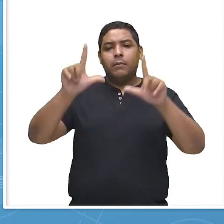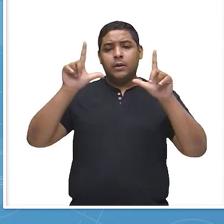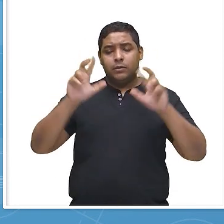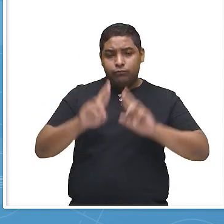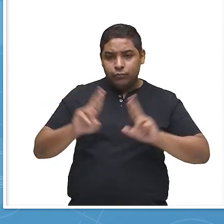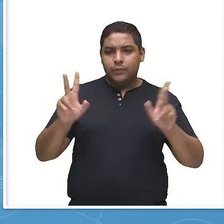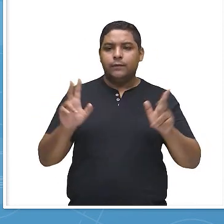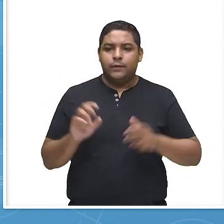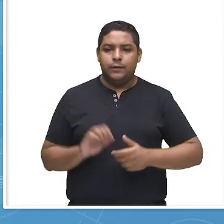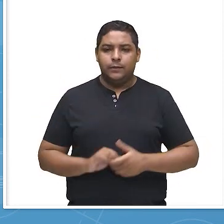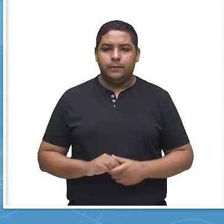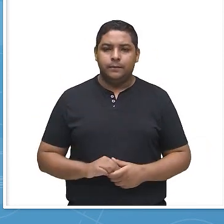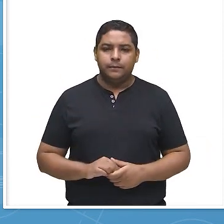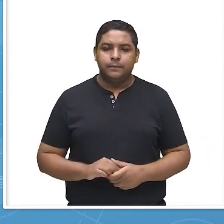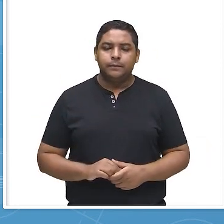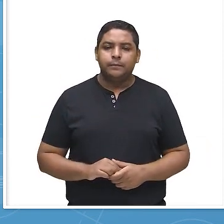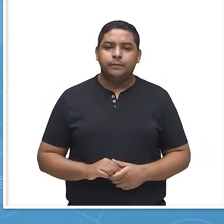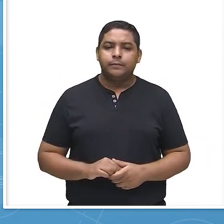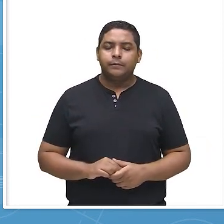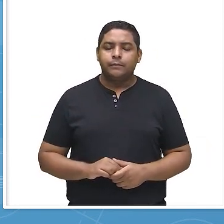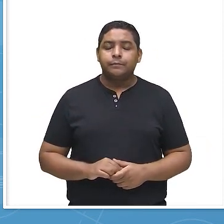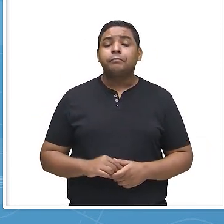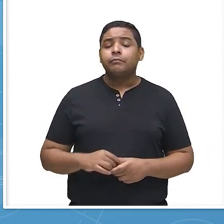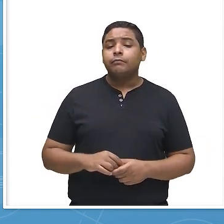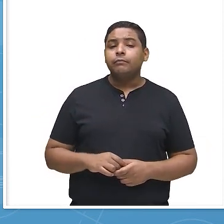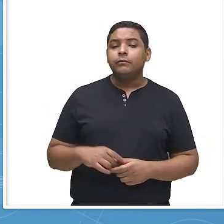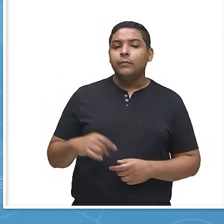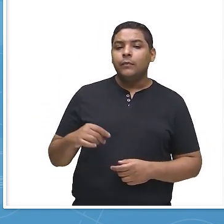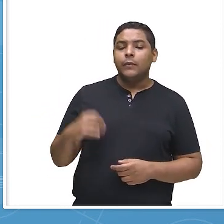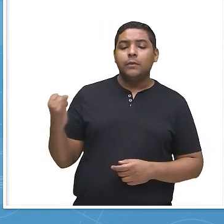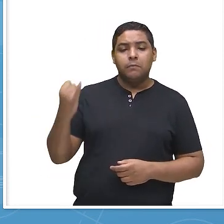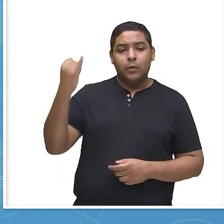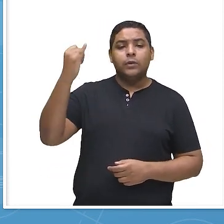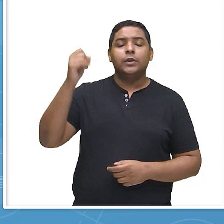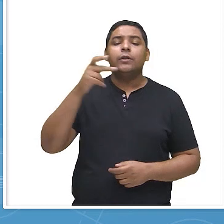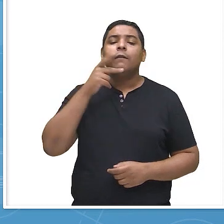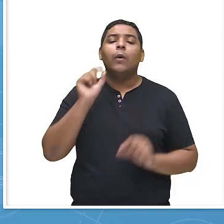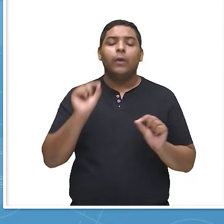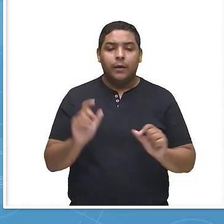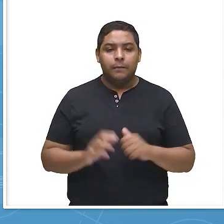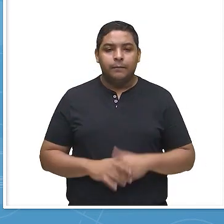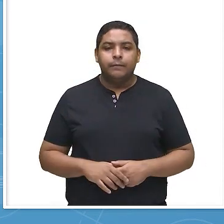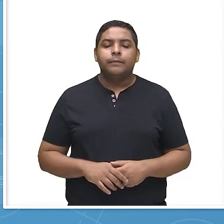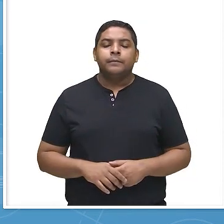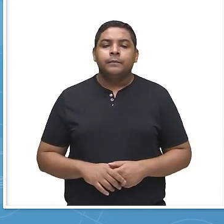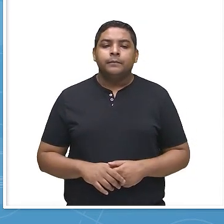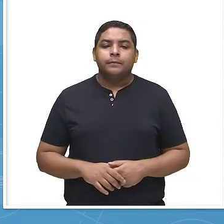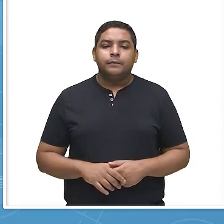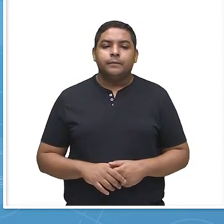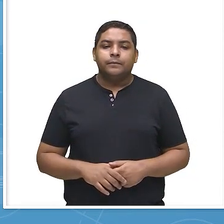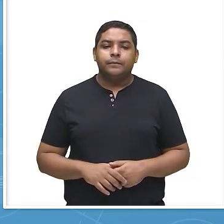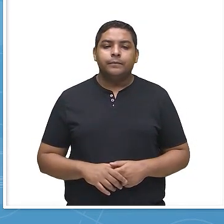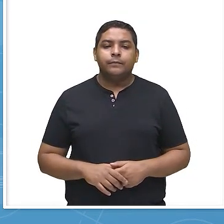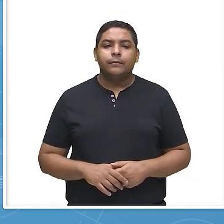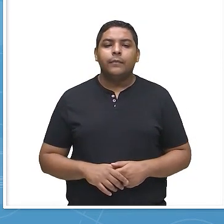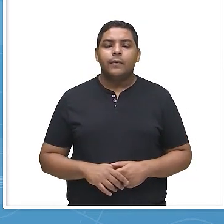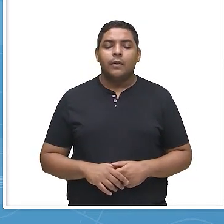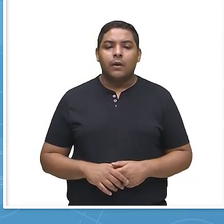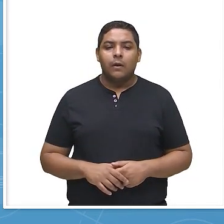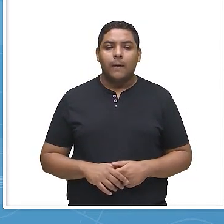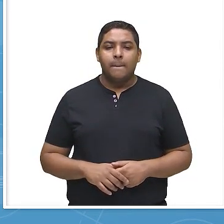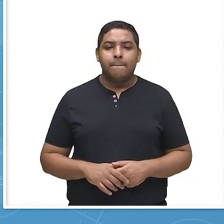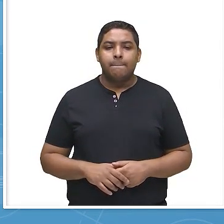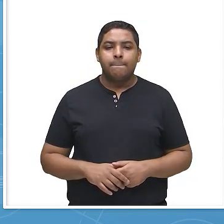também falar sobre como nós podemos classificar a paisagem. Então, cada pessoa